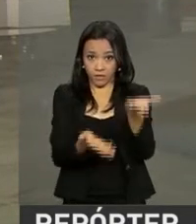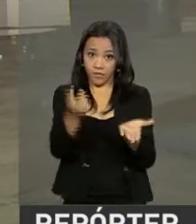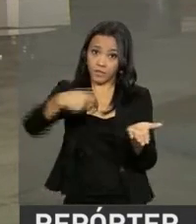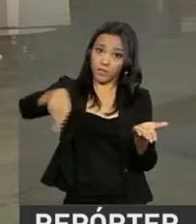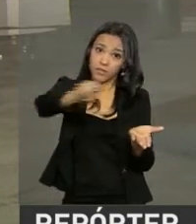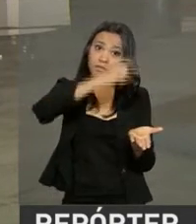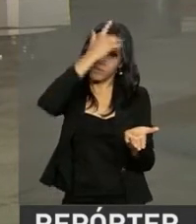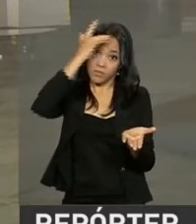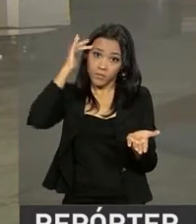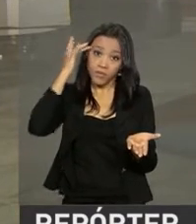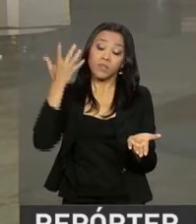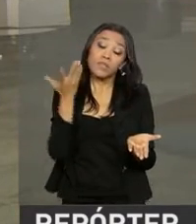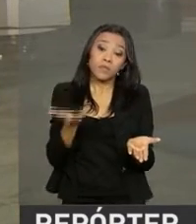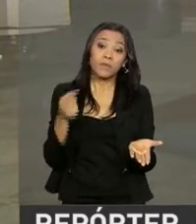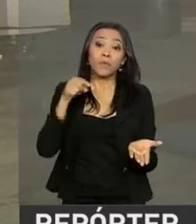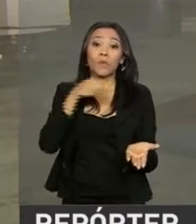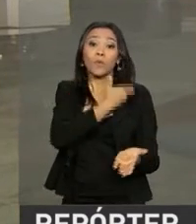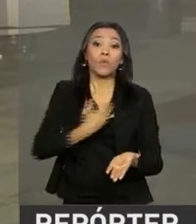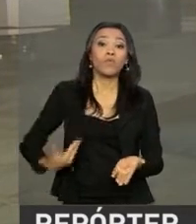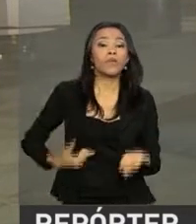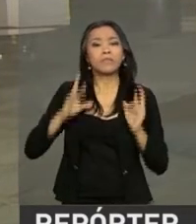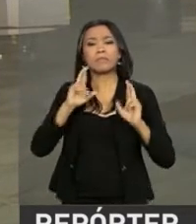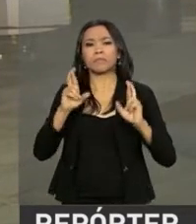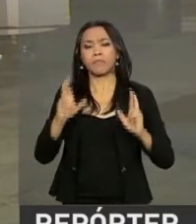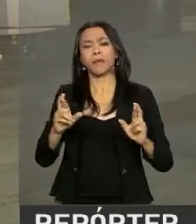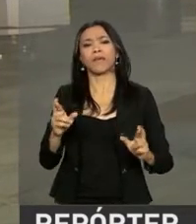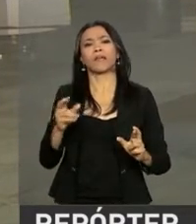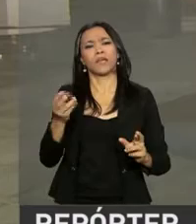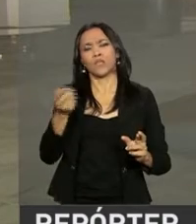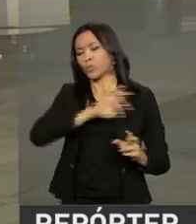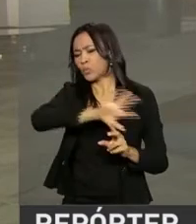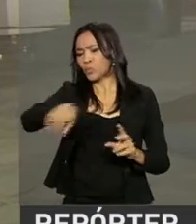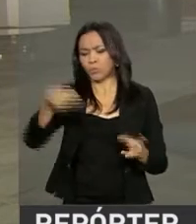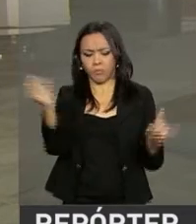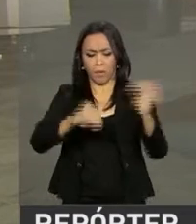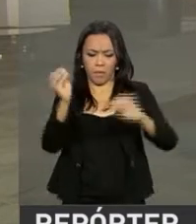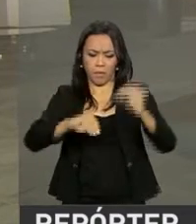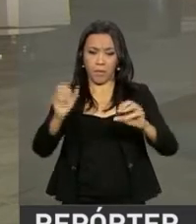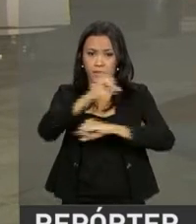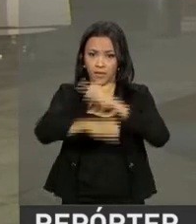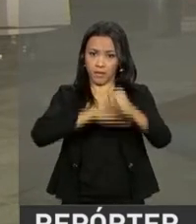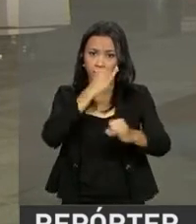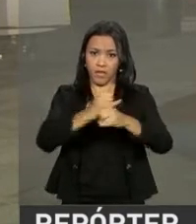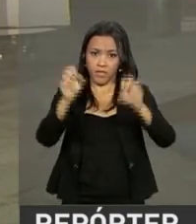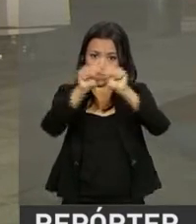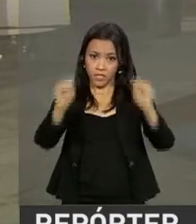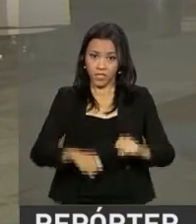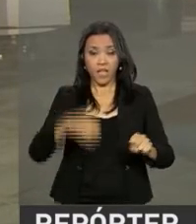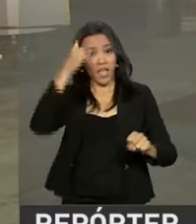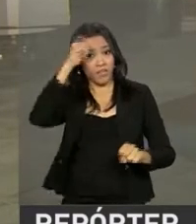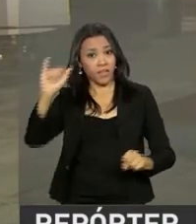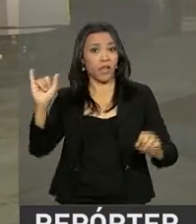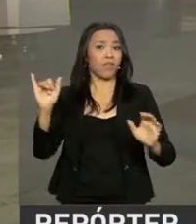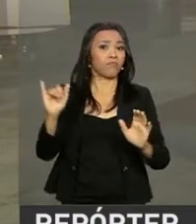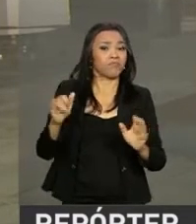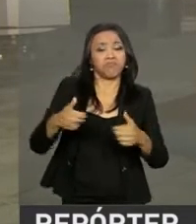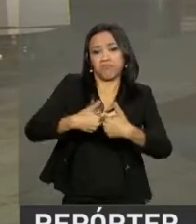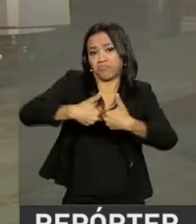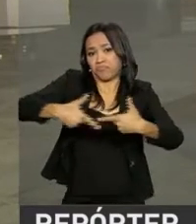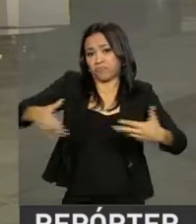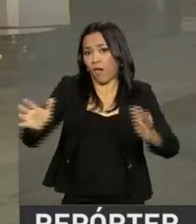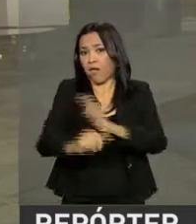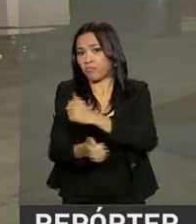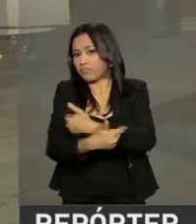aos brasileiros. Com isso, o governo espera avançar na digitalização dos serviços públicos, combater fraudes e também promover um